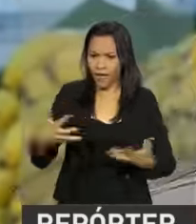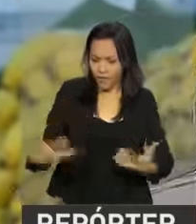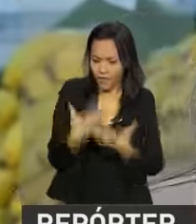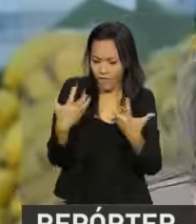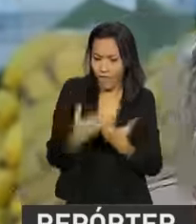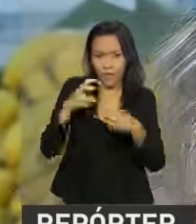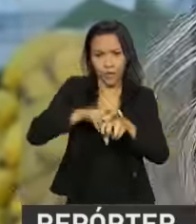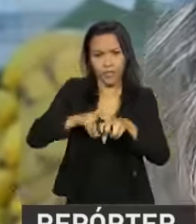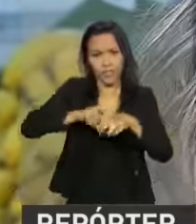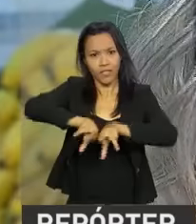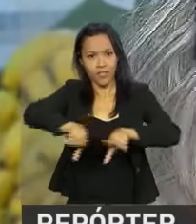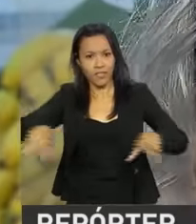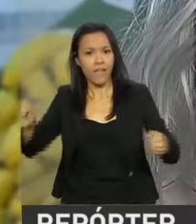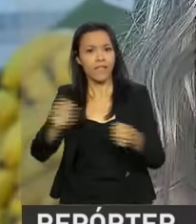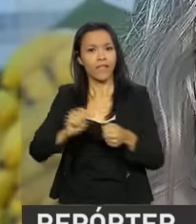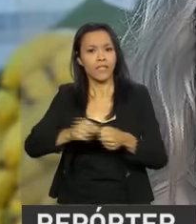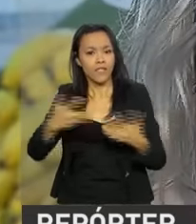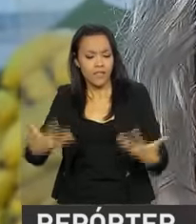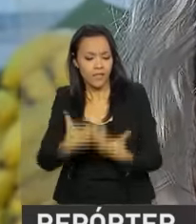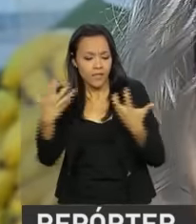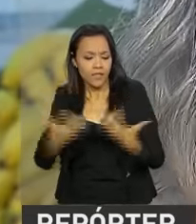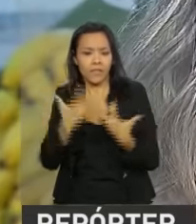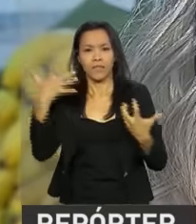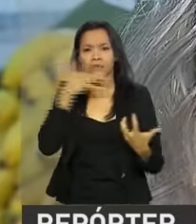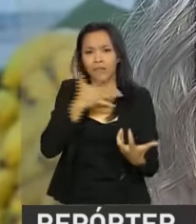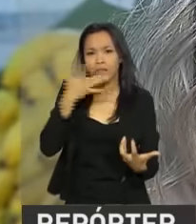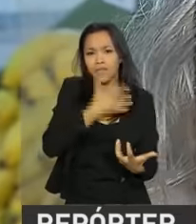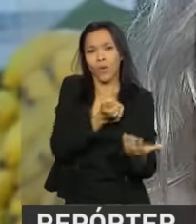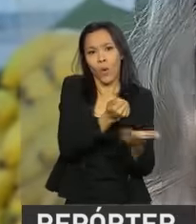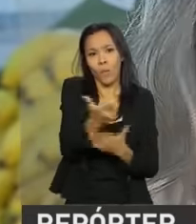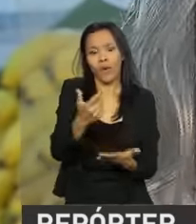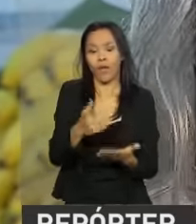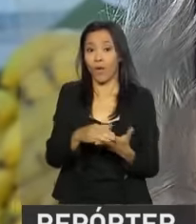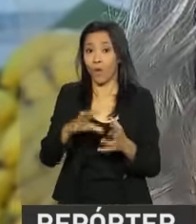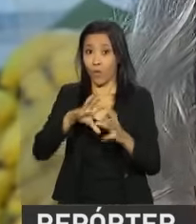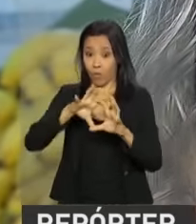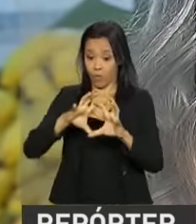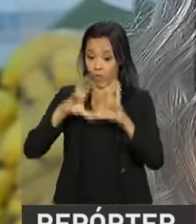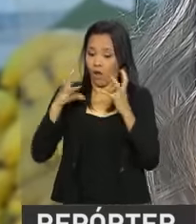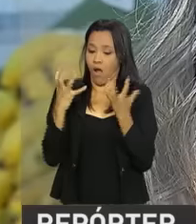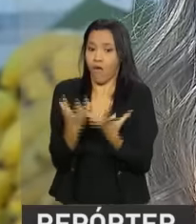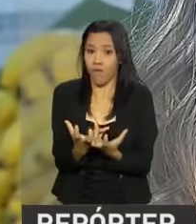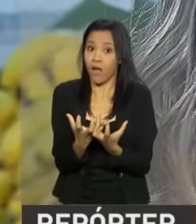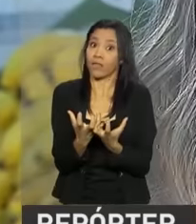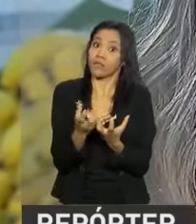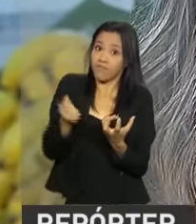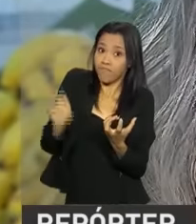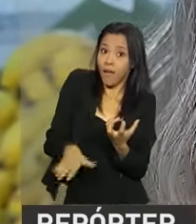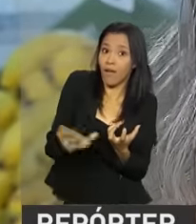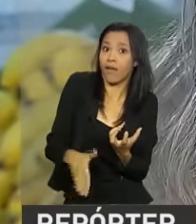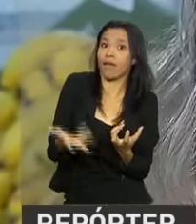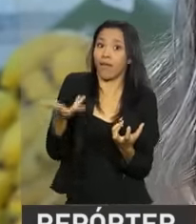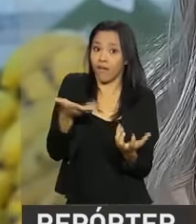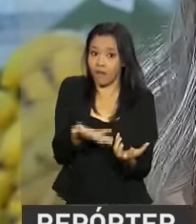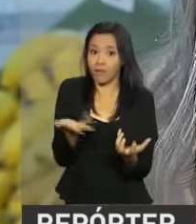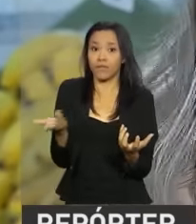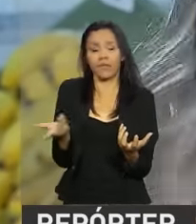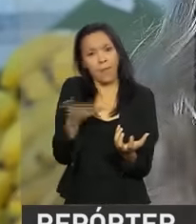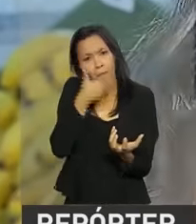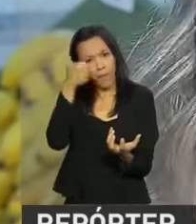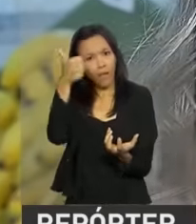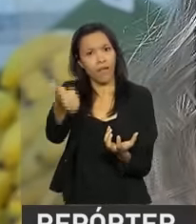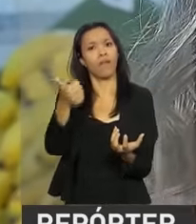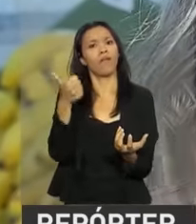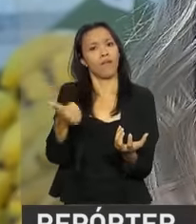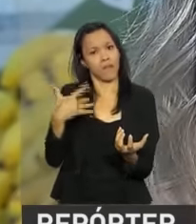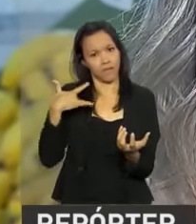Para você fazer uma salada mais caprichada, comprar uma alface. O alface estava muito caro, o alface também caiu de preço. Então, melhora